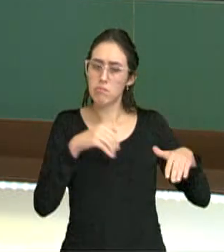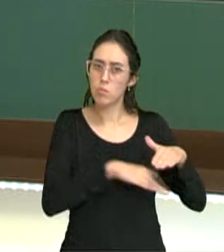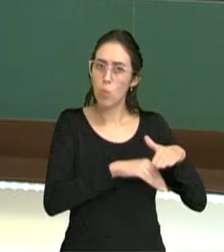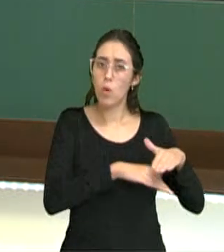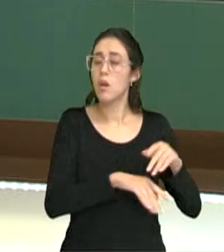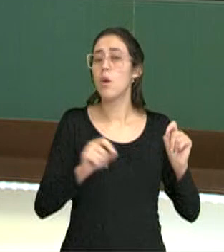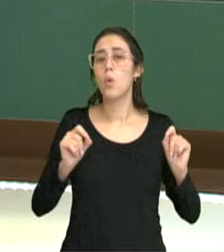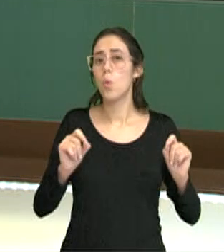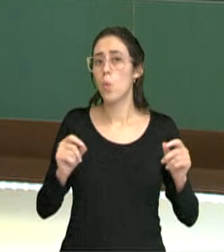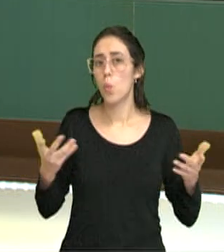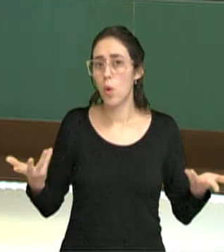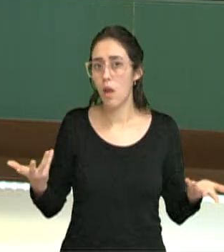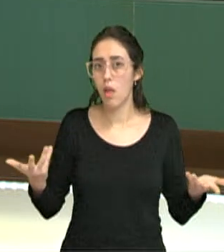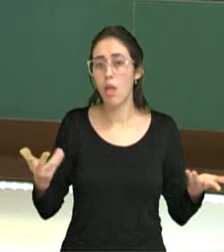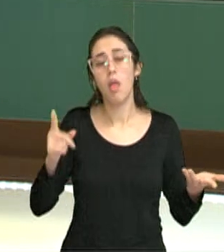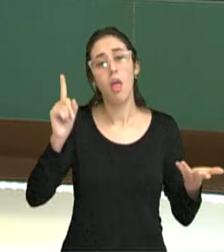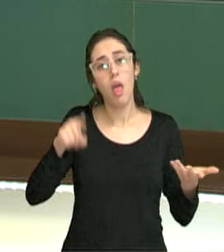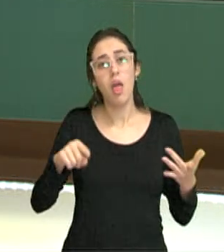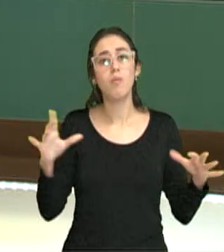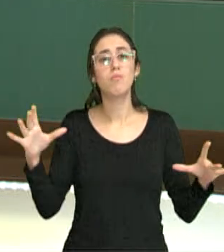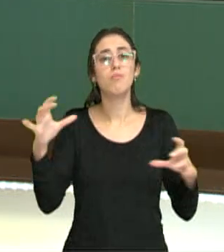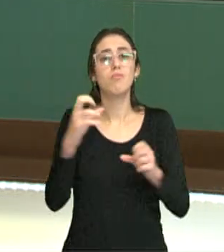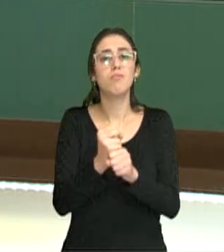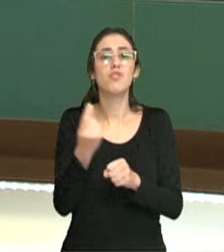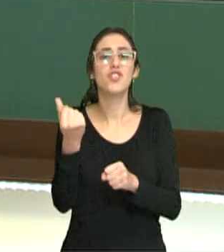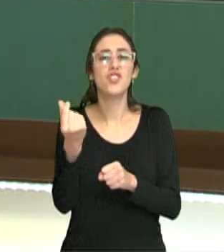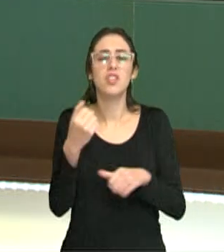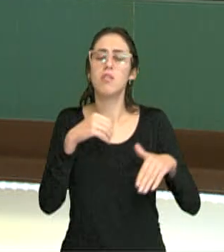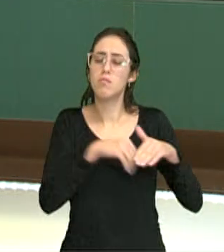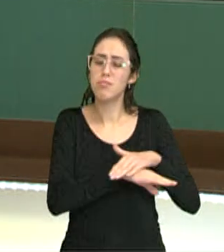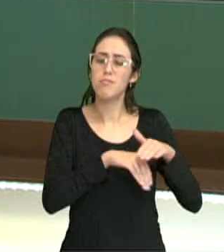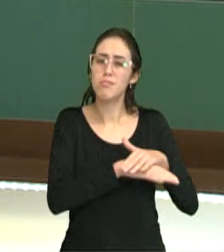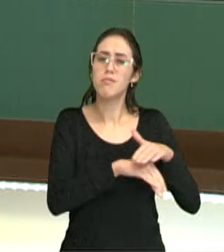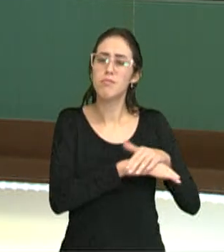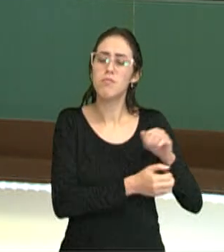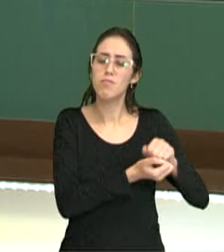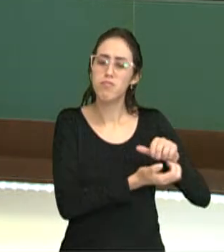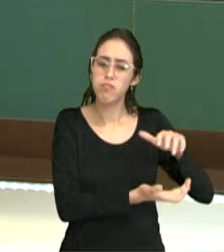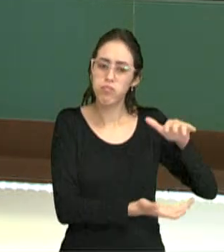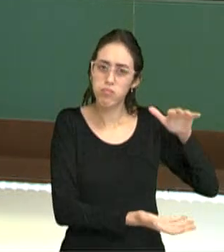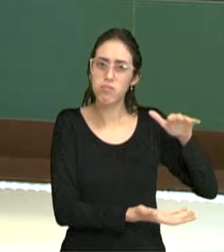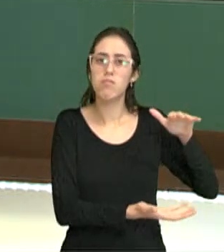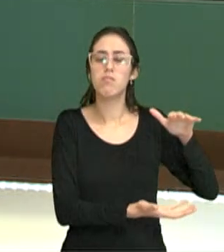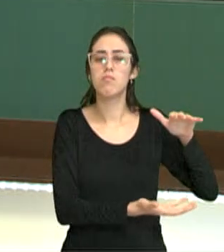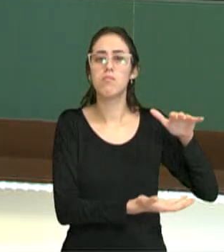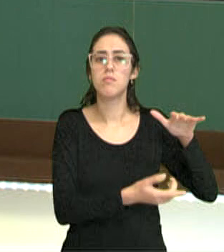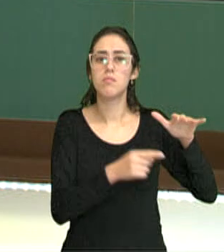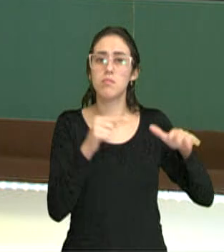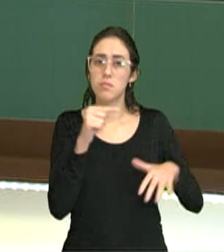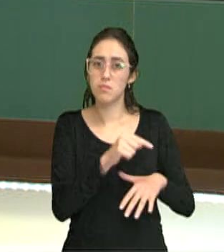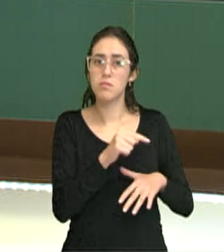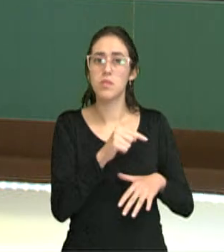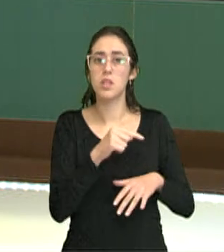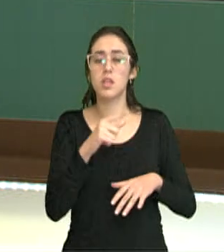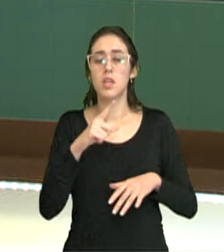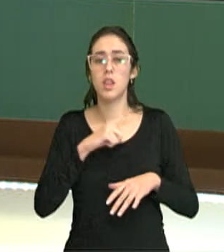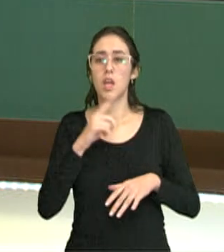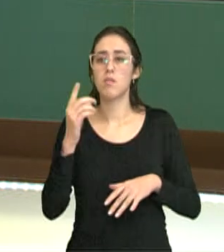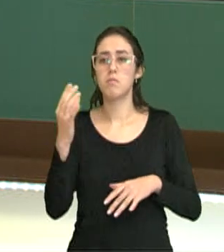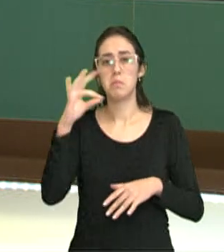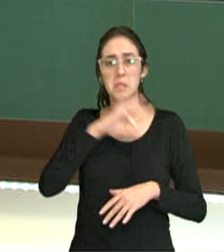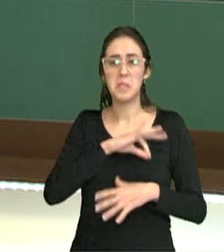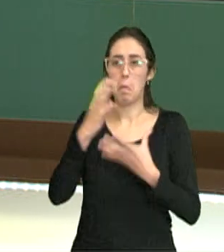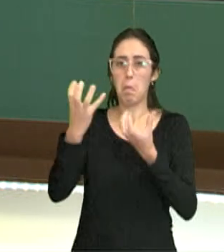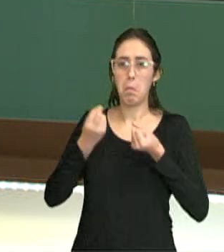nada é mais do que juntar dinheiro, né? Que pode sobrado ou que você faz sobrar, que a gente